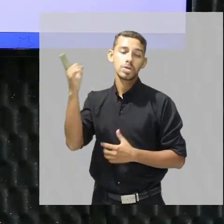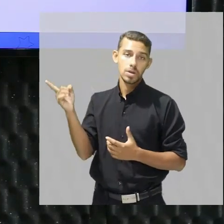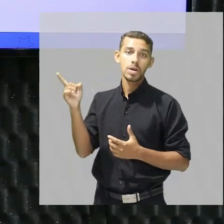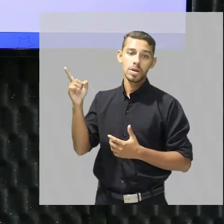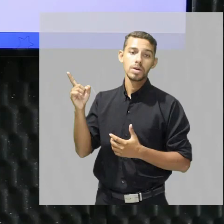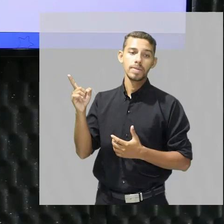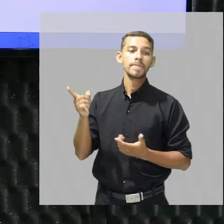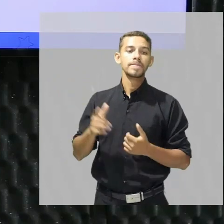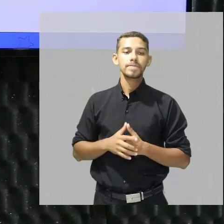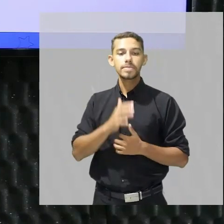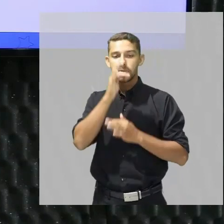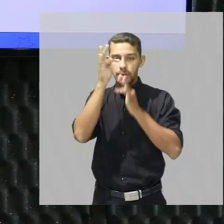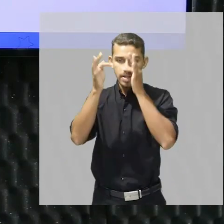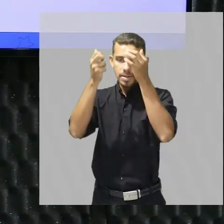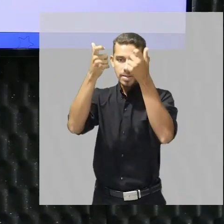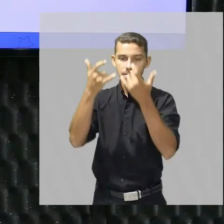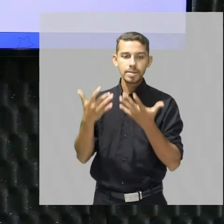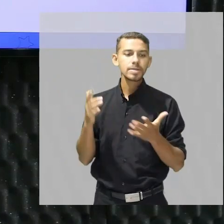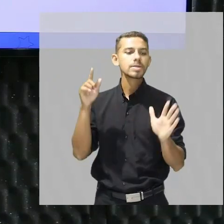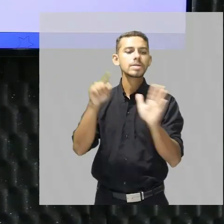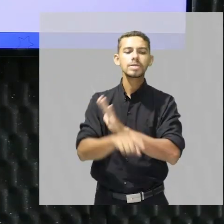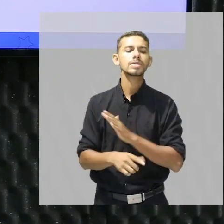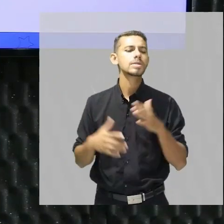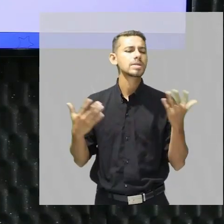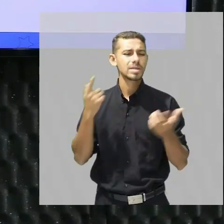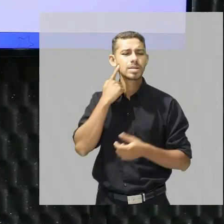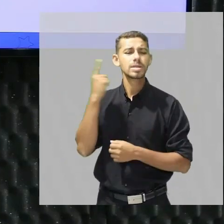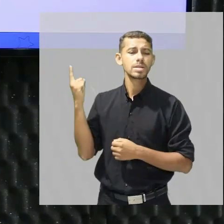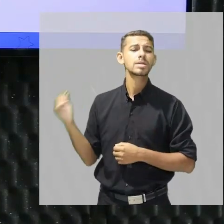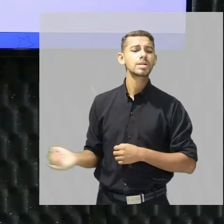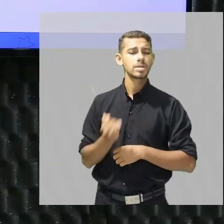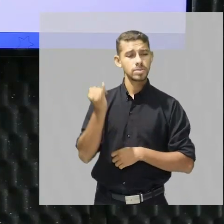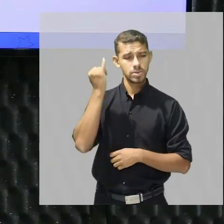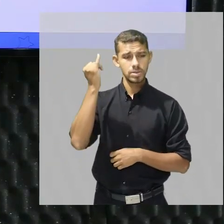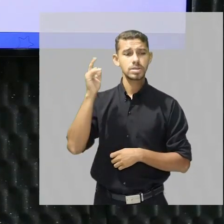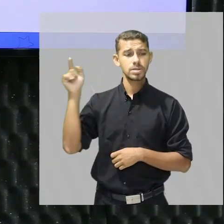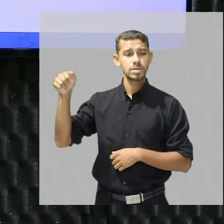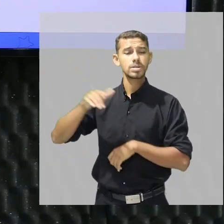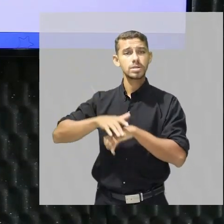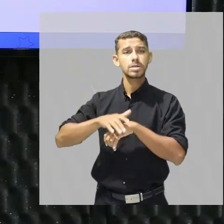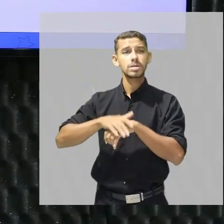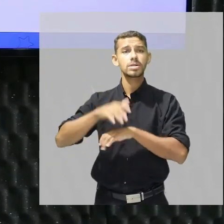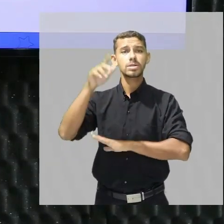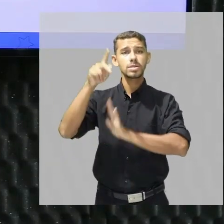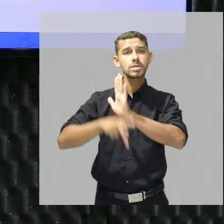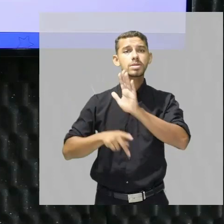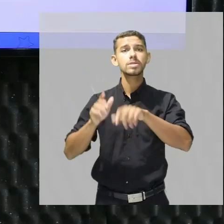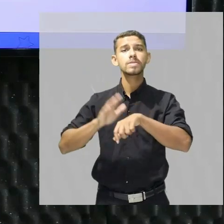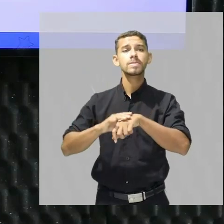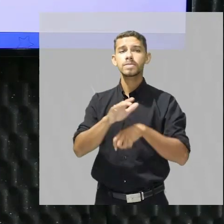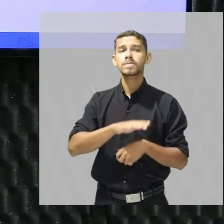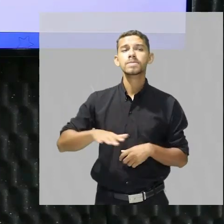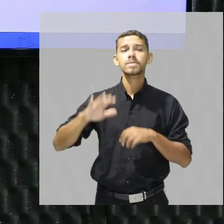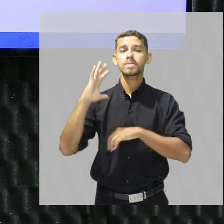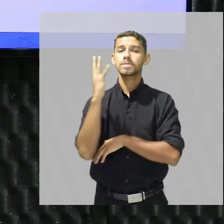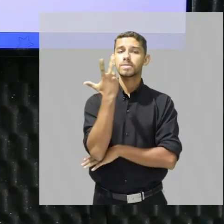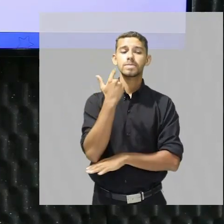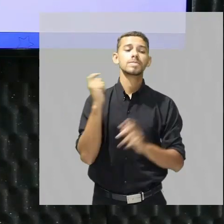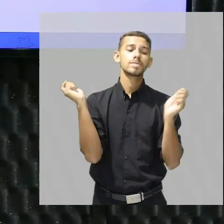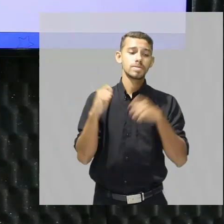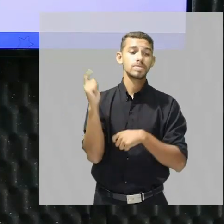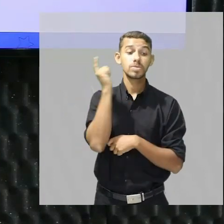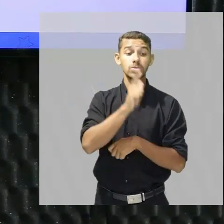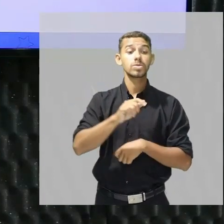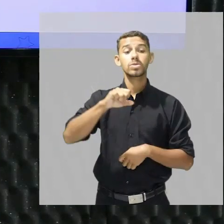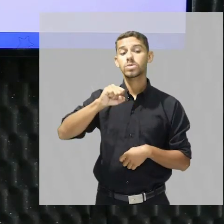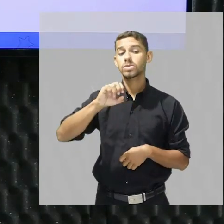plantas pioneiras, e aqui no final ele pergunta, essas plantas são importantes em um projeto de restauração ambiental? Pois promove no